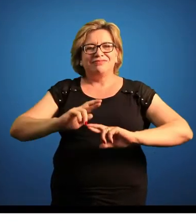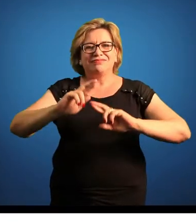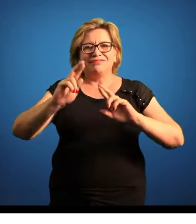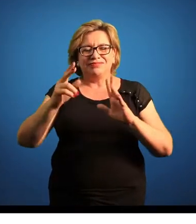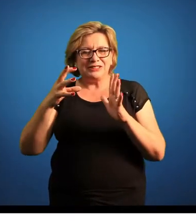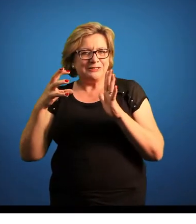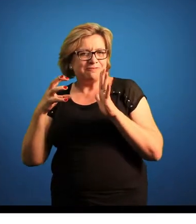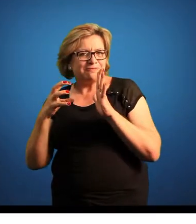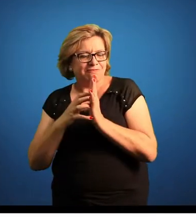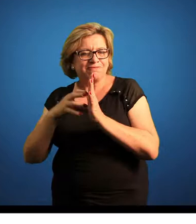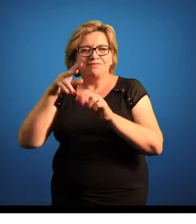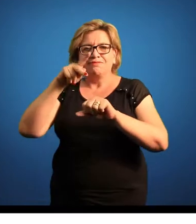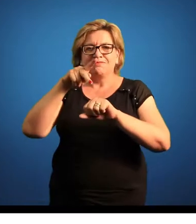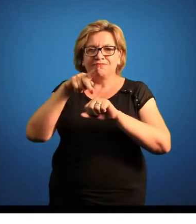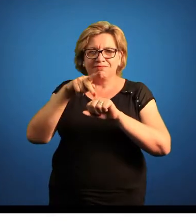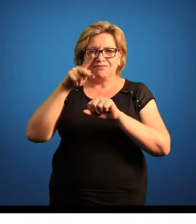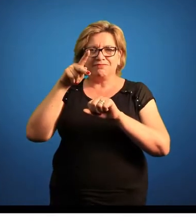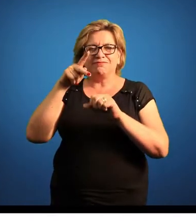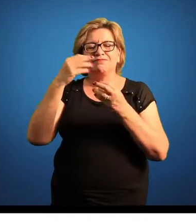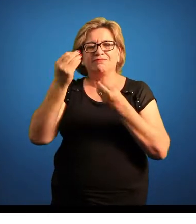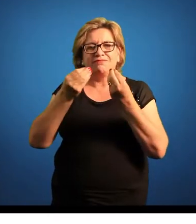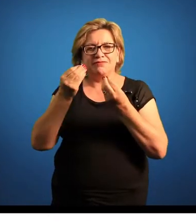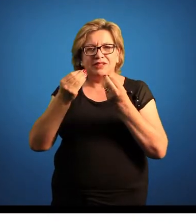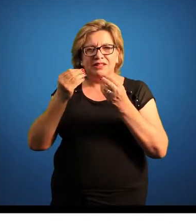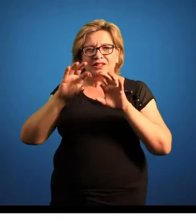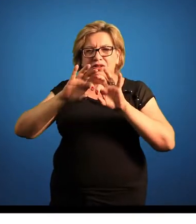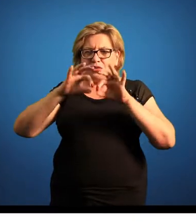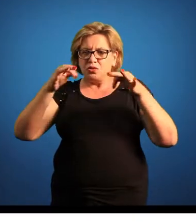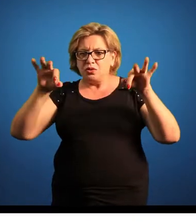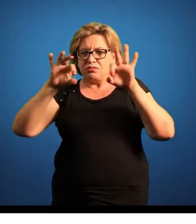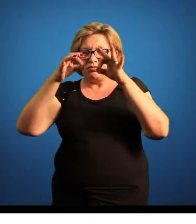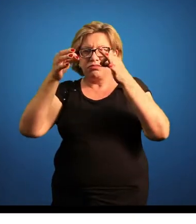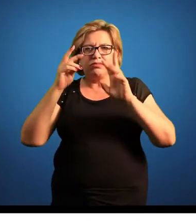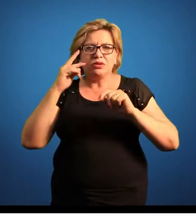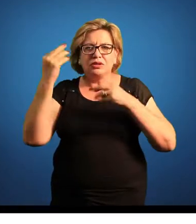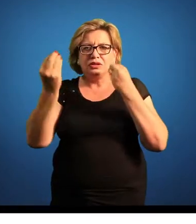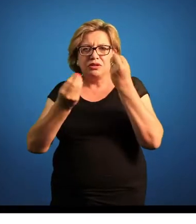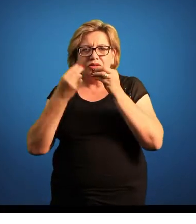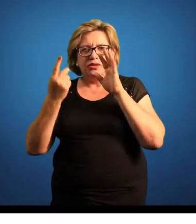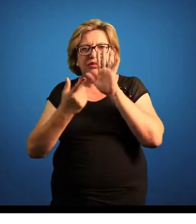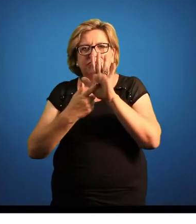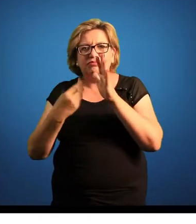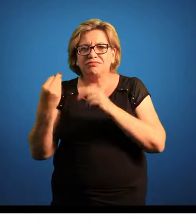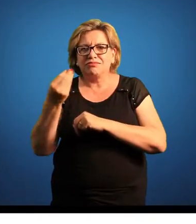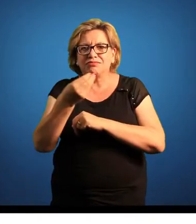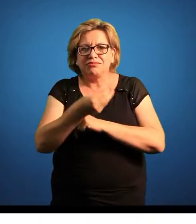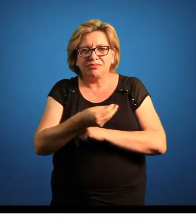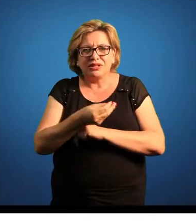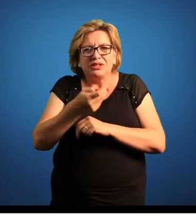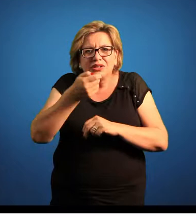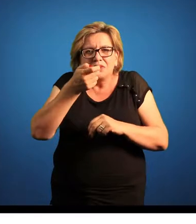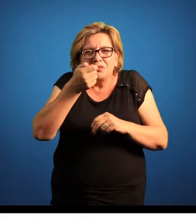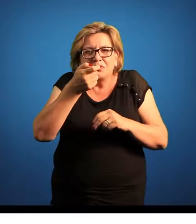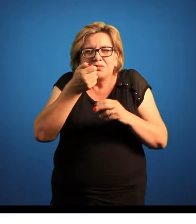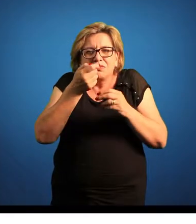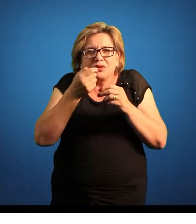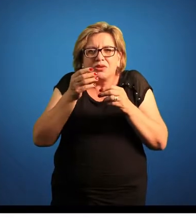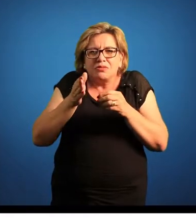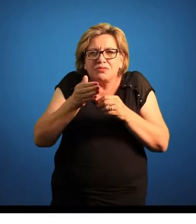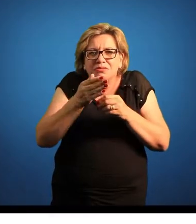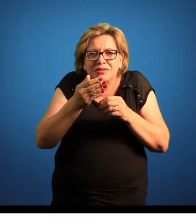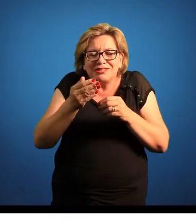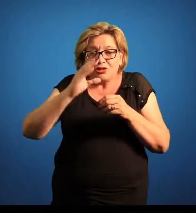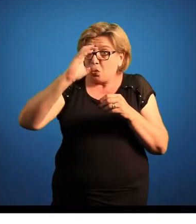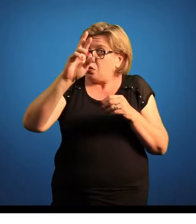na rocha, ela é virada com a boca para cima, os tentáculos para cima, e nós vamos estar oferecendo para ela pedacinhos de peixe